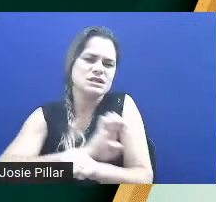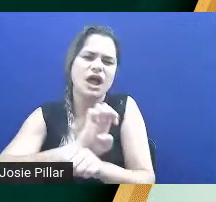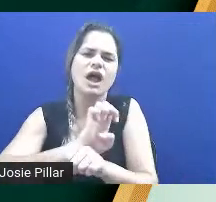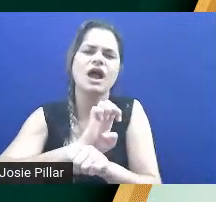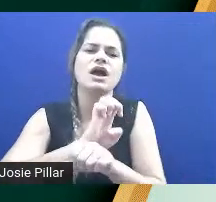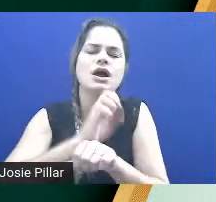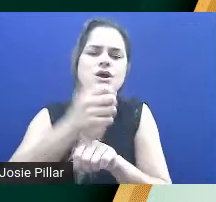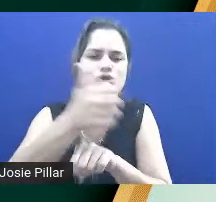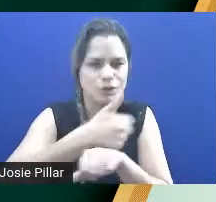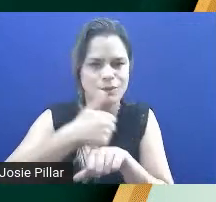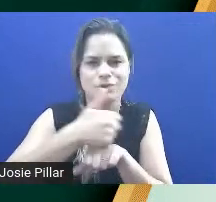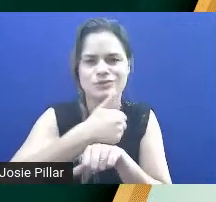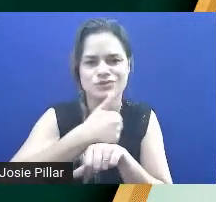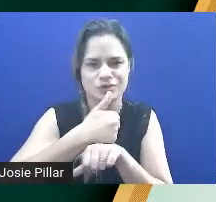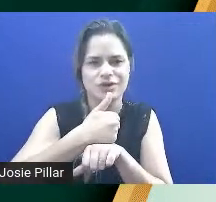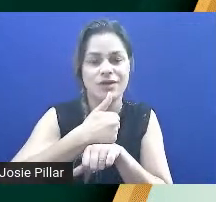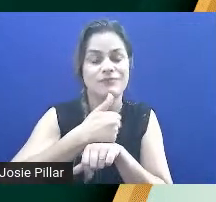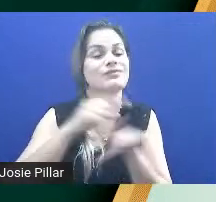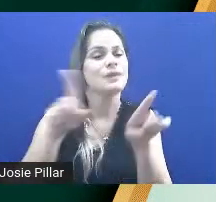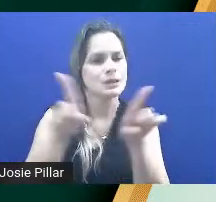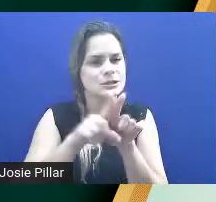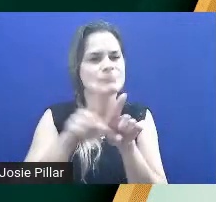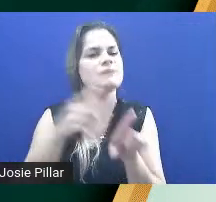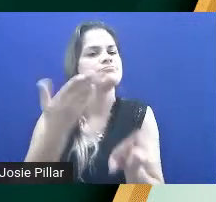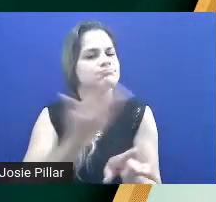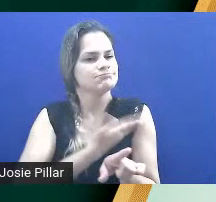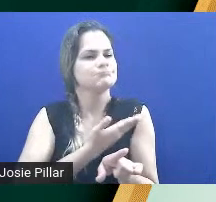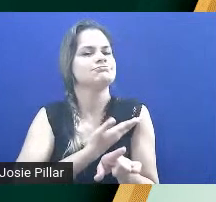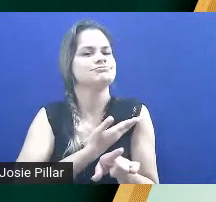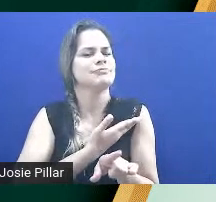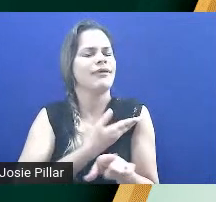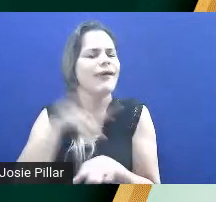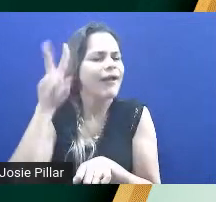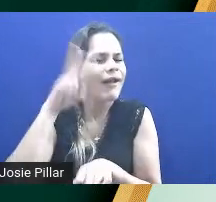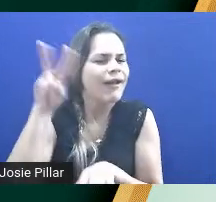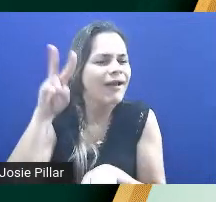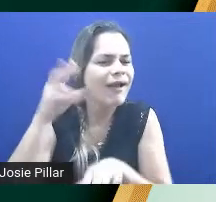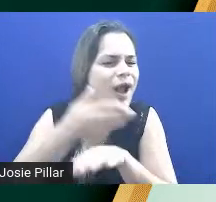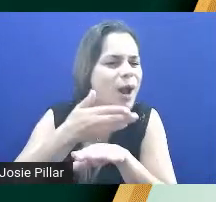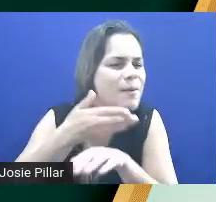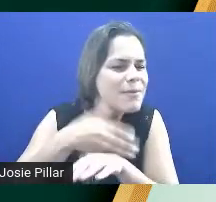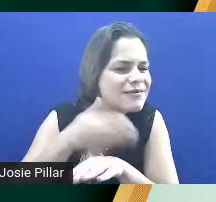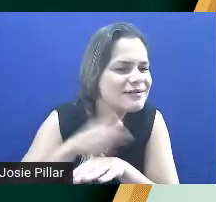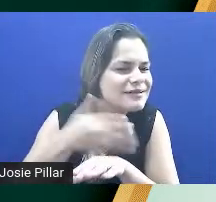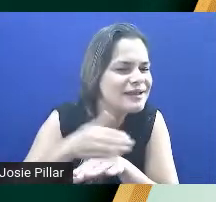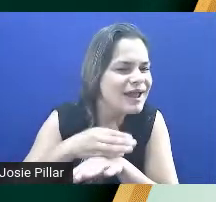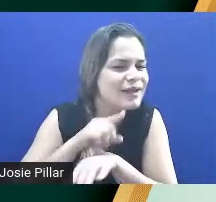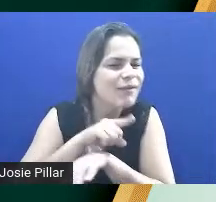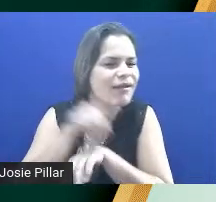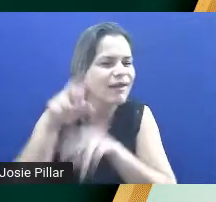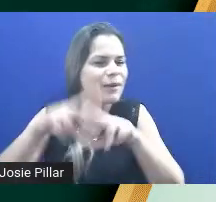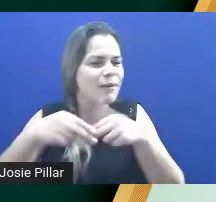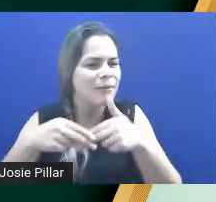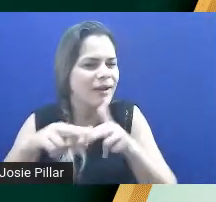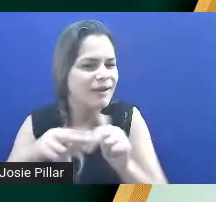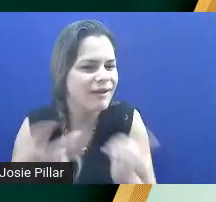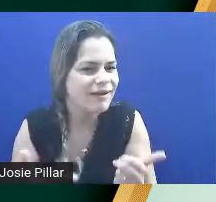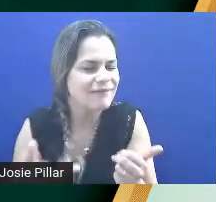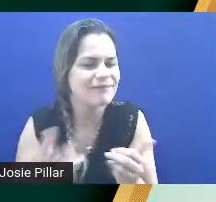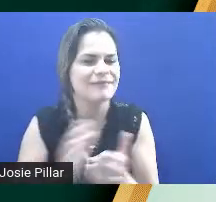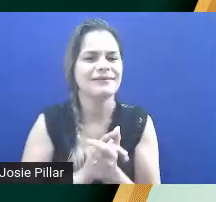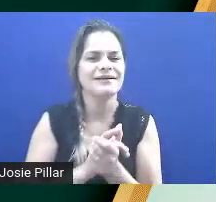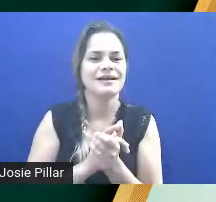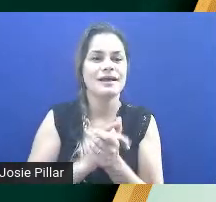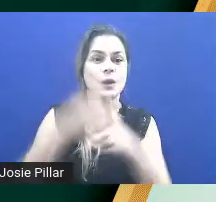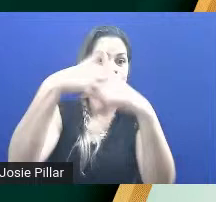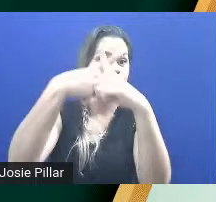todo, e sendo amigo. Quem não lembra dos treinos para o Copa Vet no Parcão? Quem não lembra do nosso grandioso